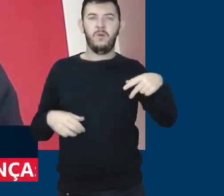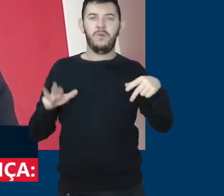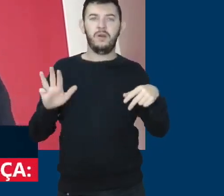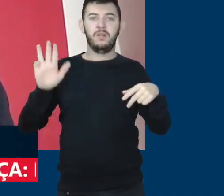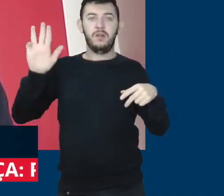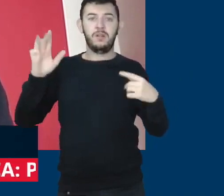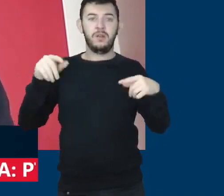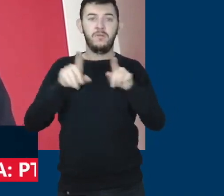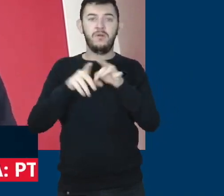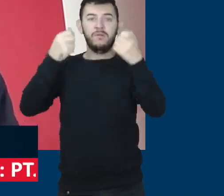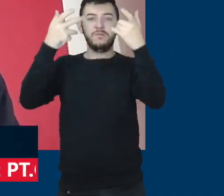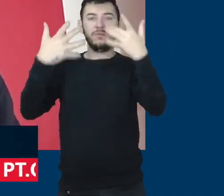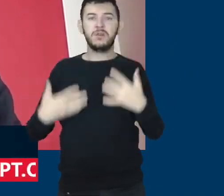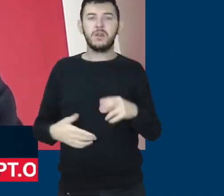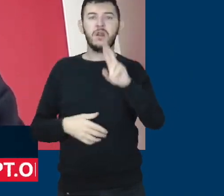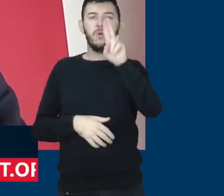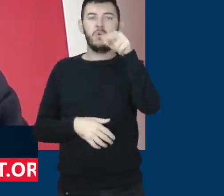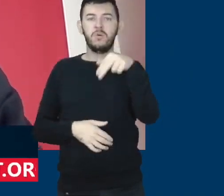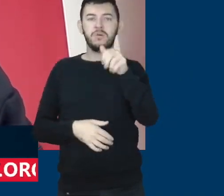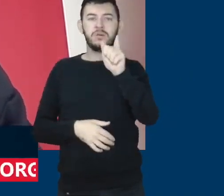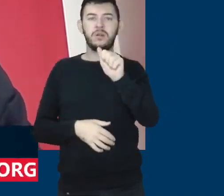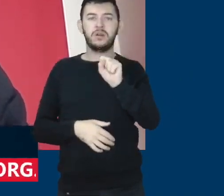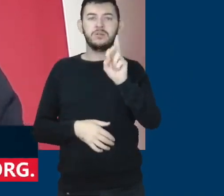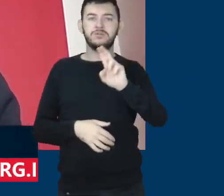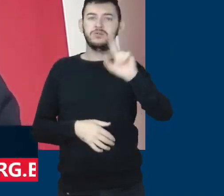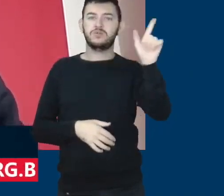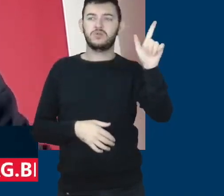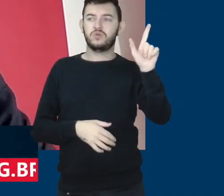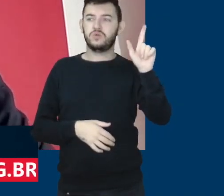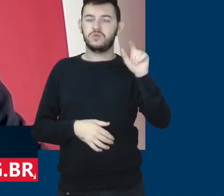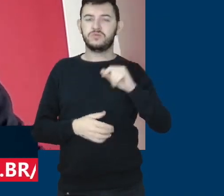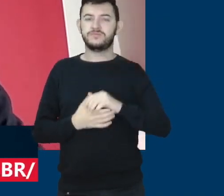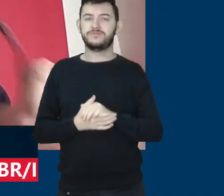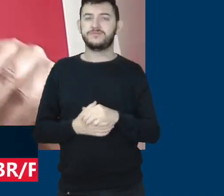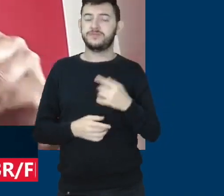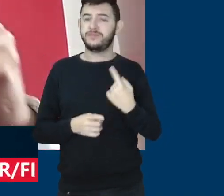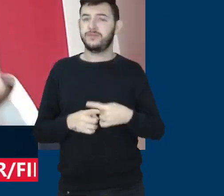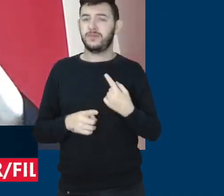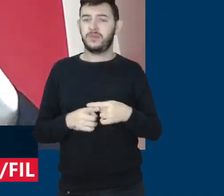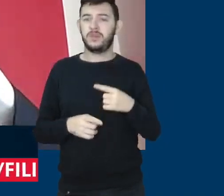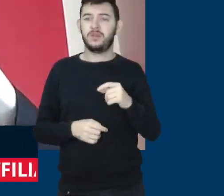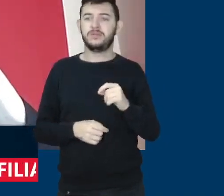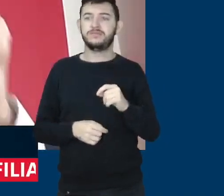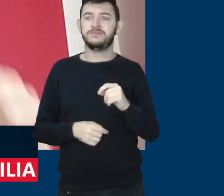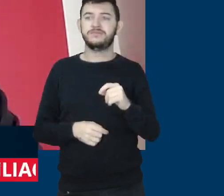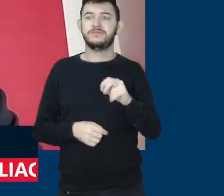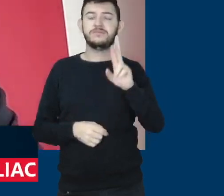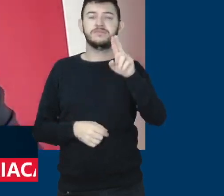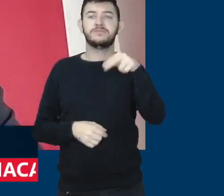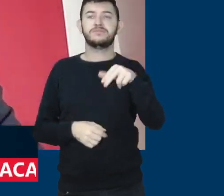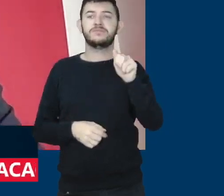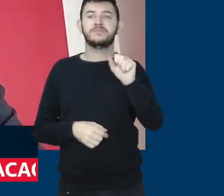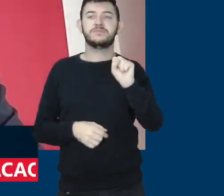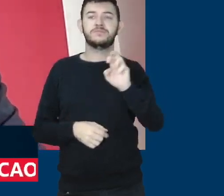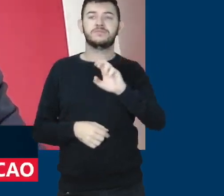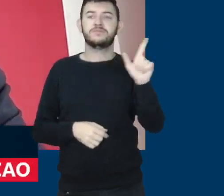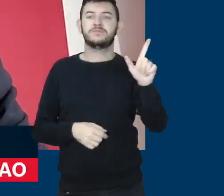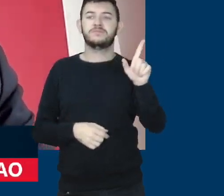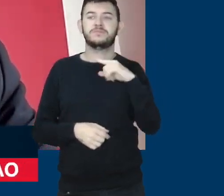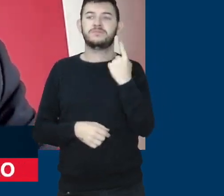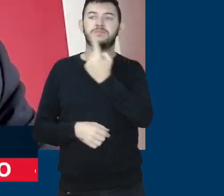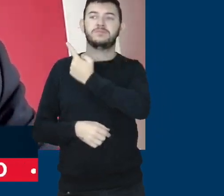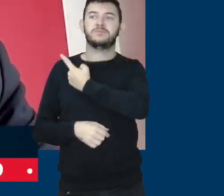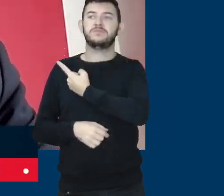Unasul. Porque, na medida que na Unasul nós já tivemos aí, entre